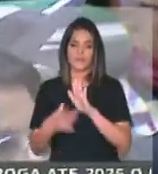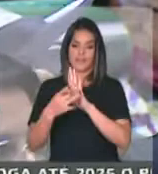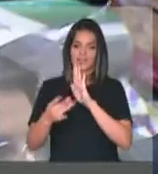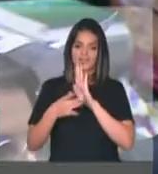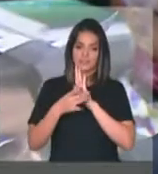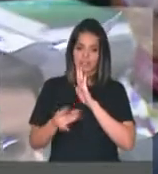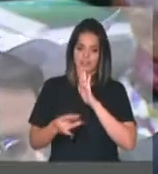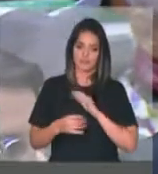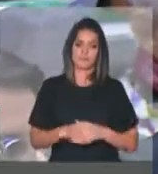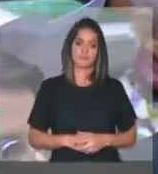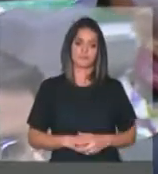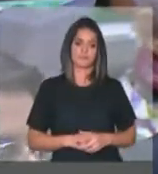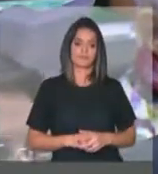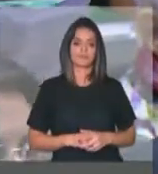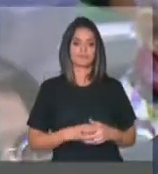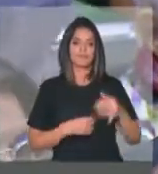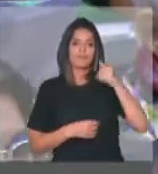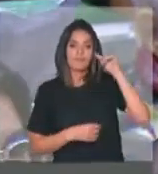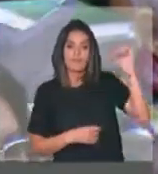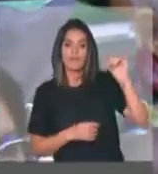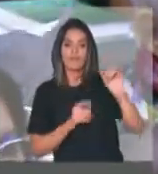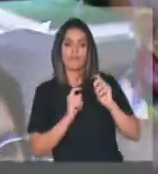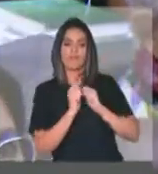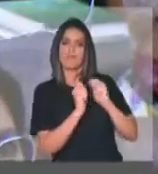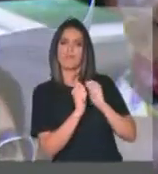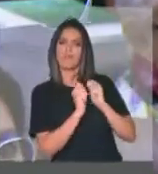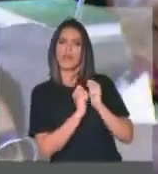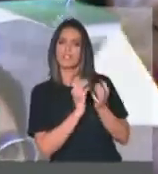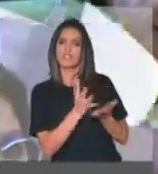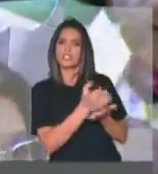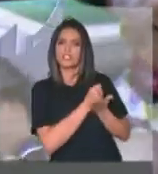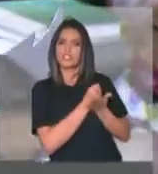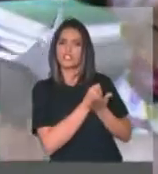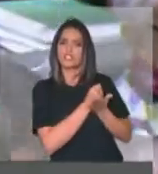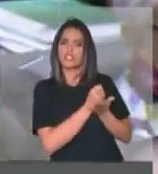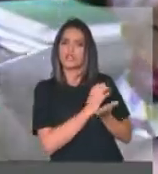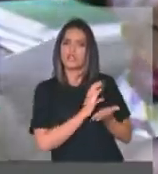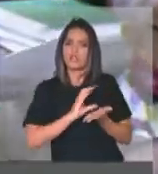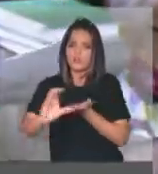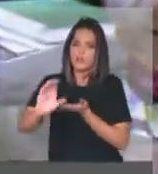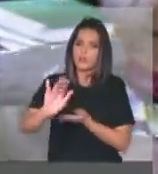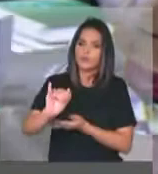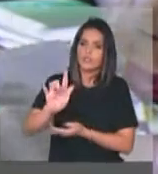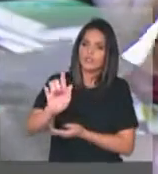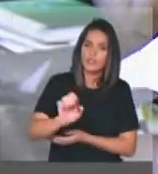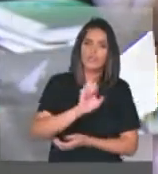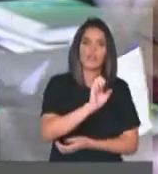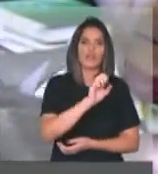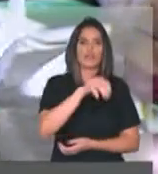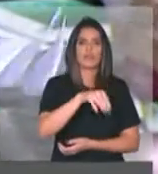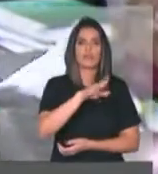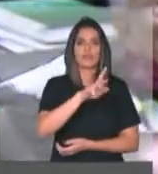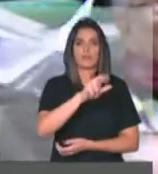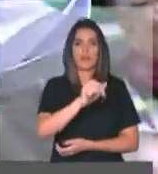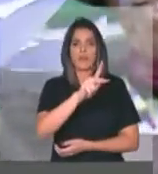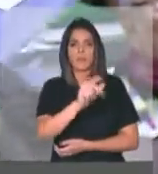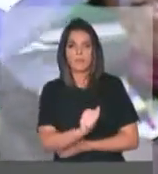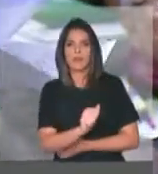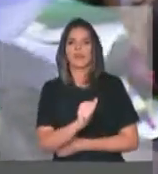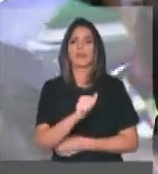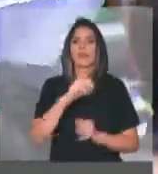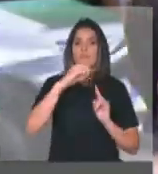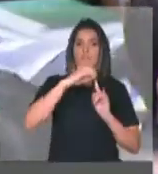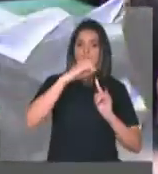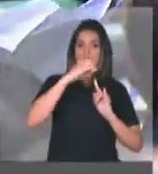que impedem o contingenciamento dos recursos para IBGE, Embrapa, Fundação Oswaldo